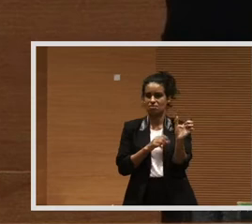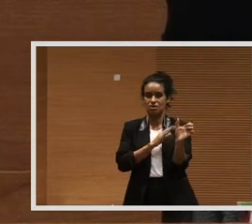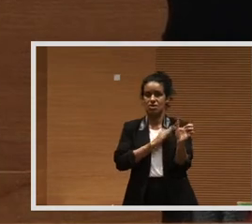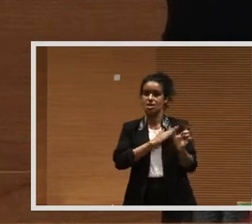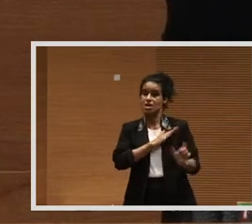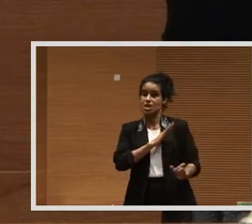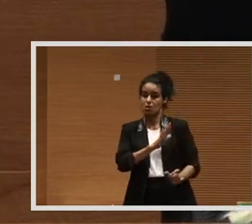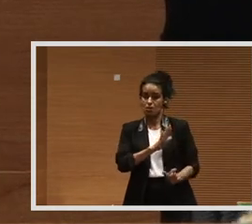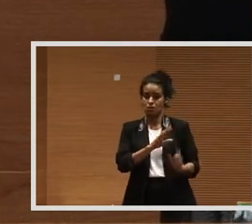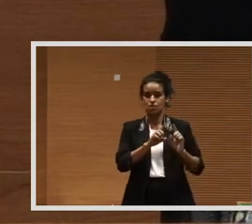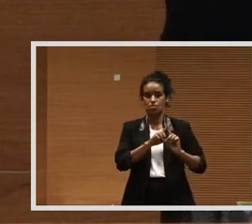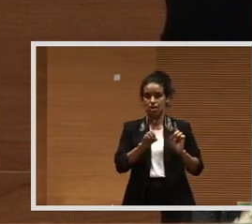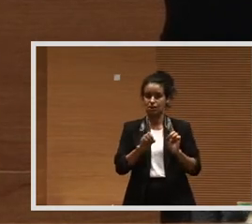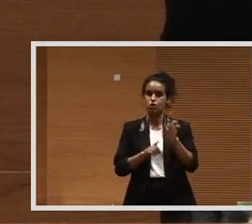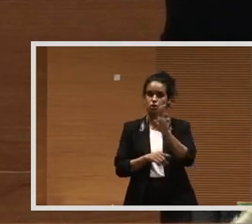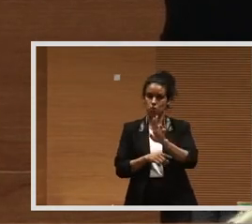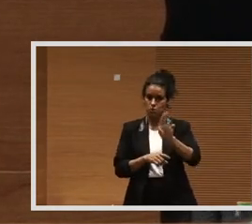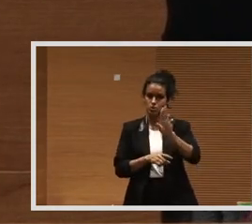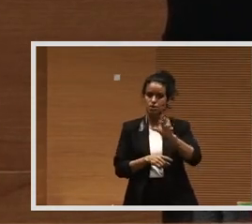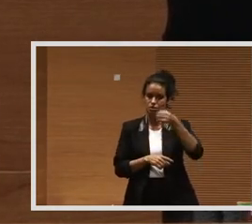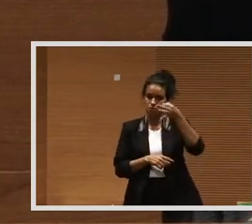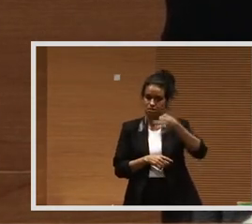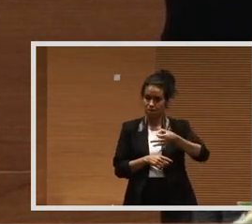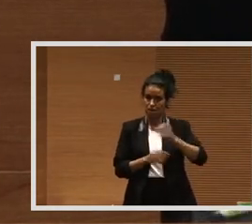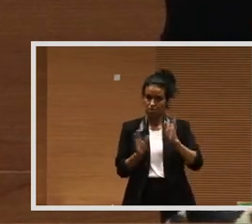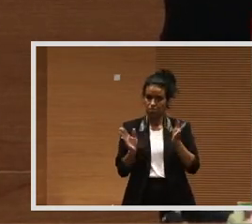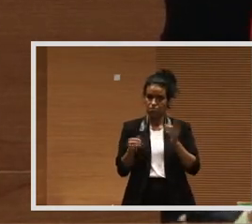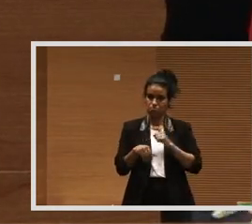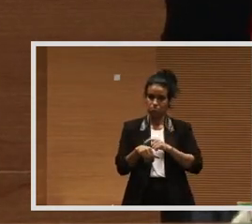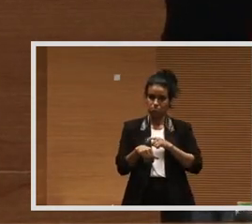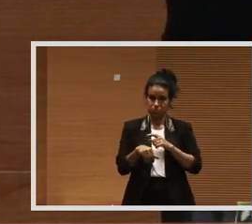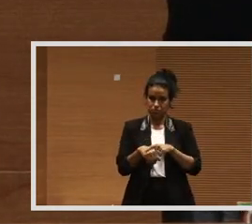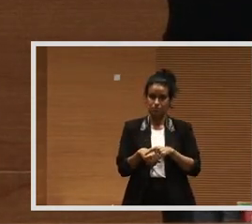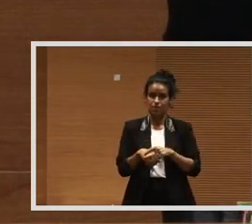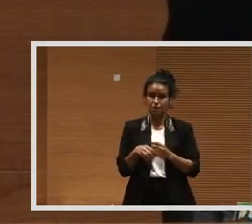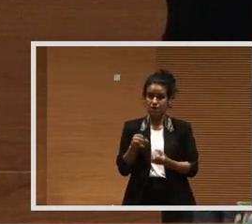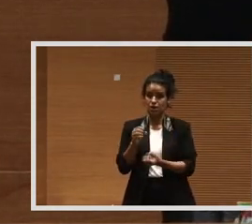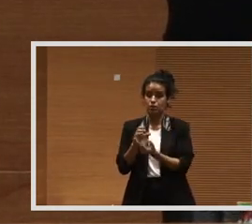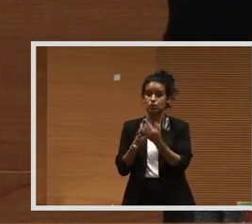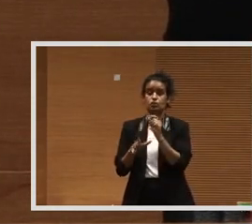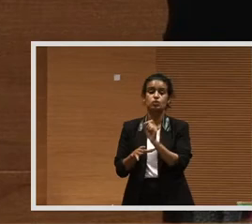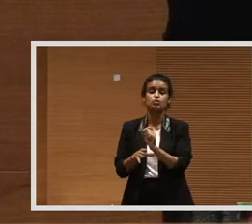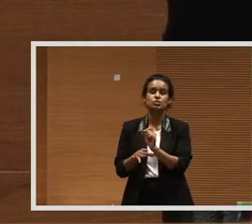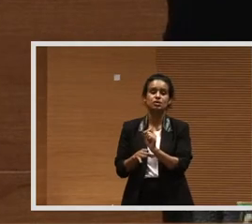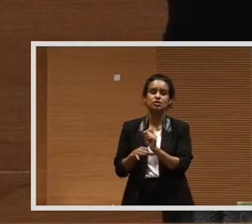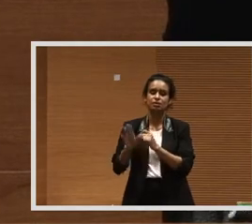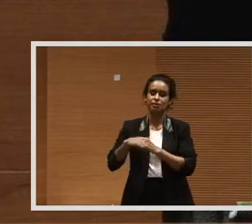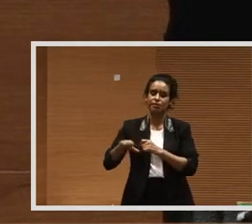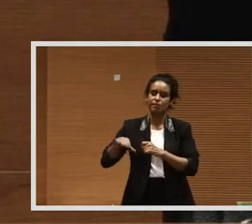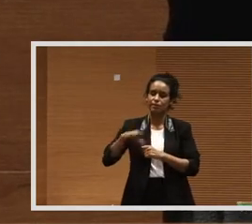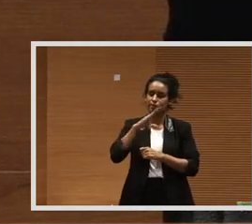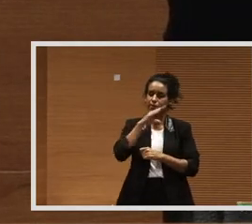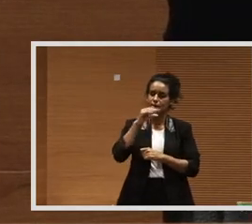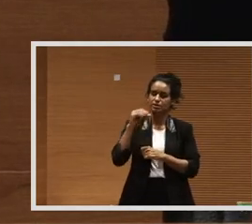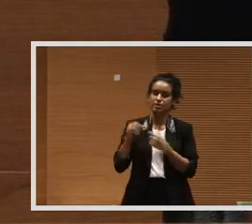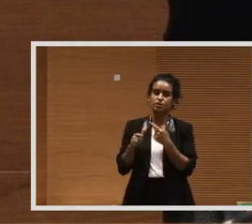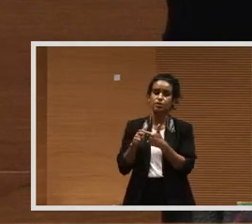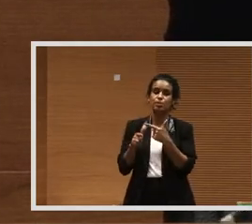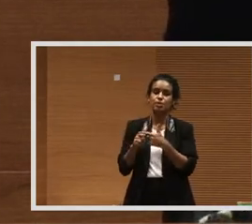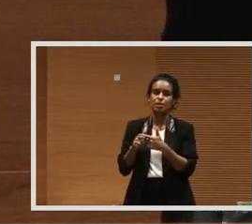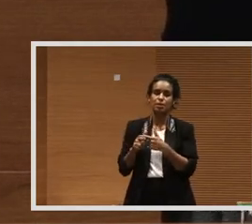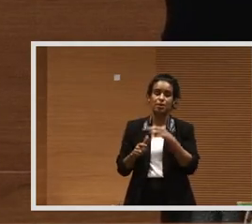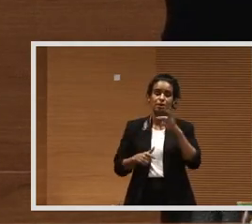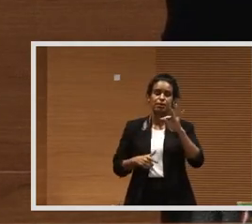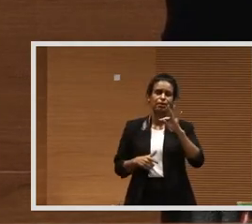nas clínicas para tratamento de crianças e adolescentes com os transtornos, geralmente chefiadas por médicos. E aí tem o TCC.